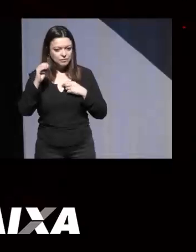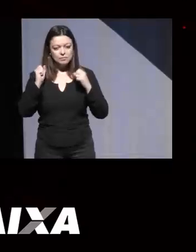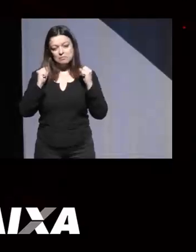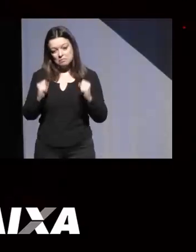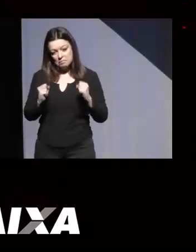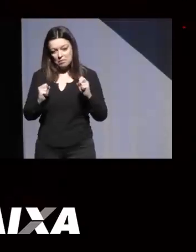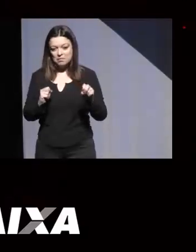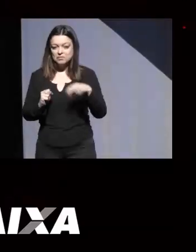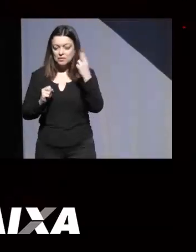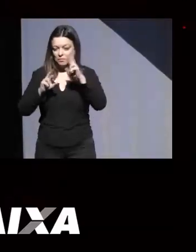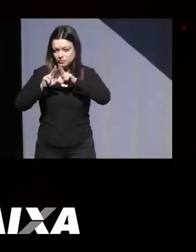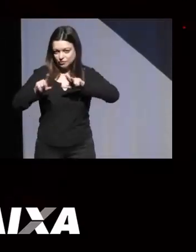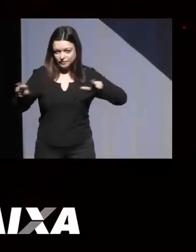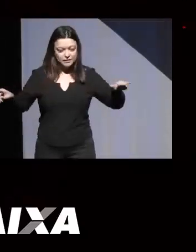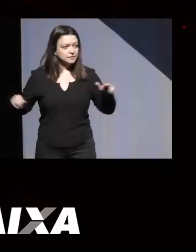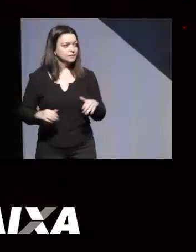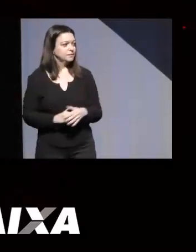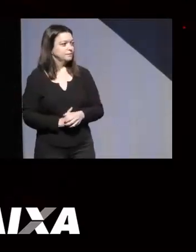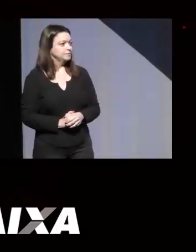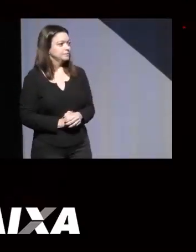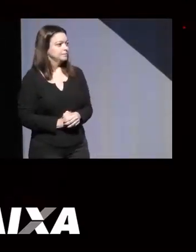Enfim, concluindo aqui,